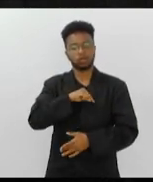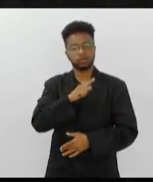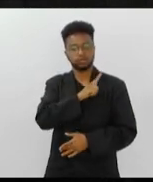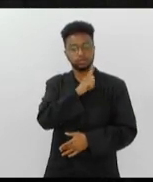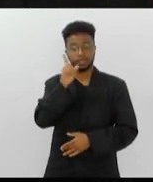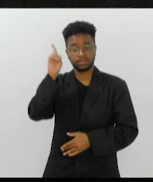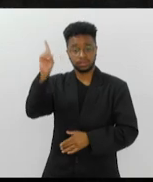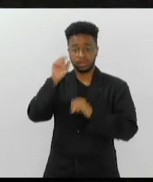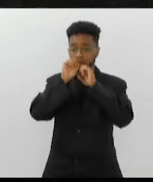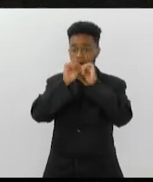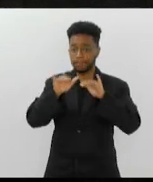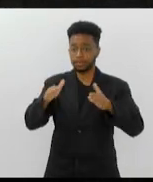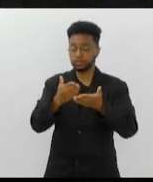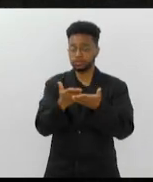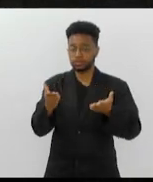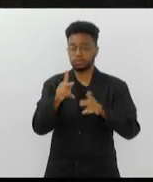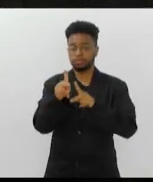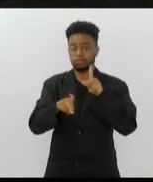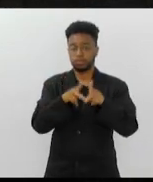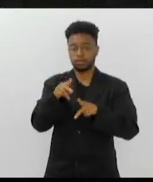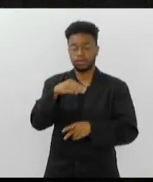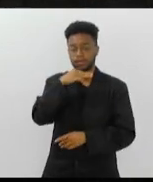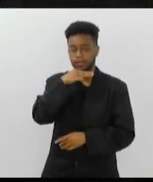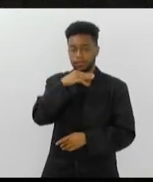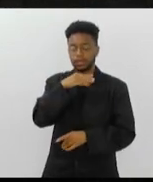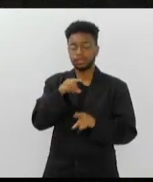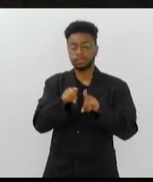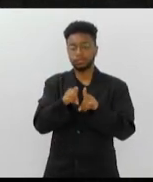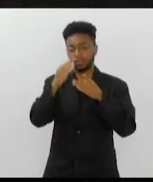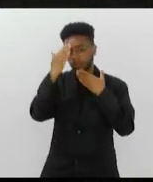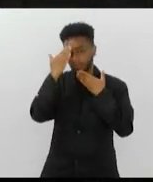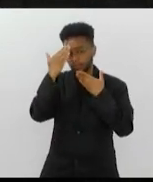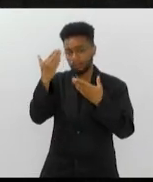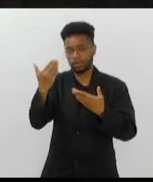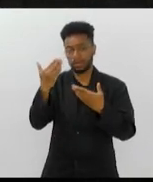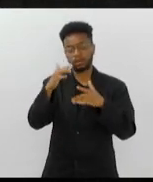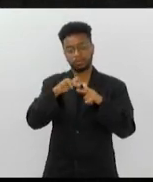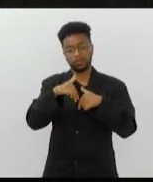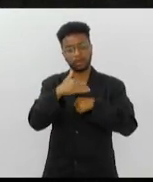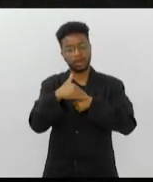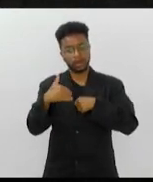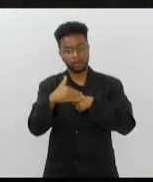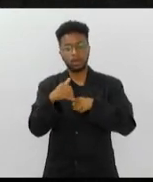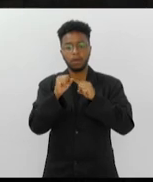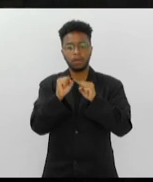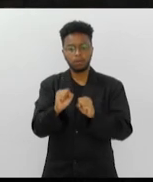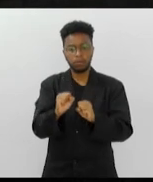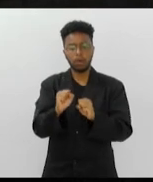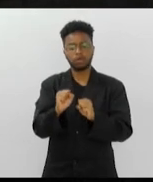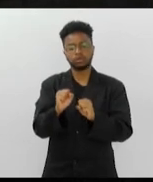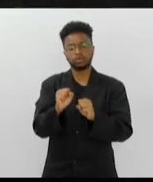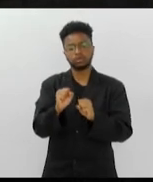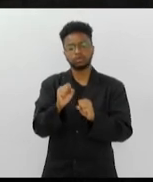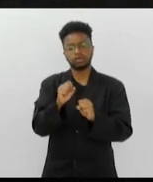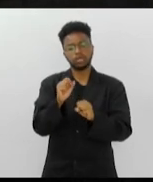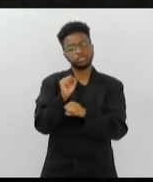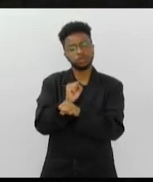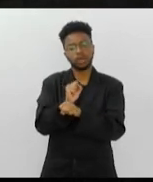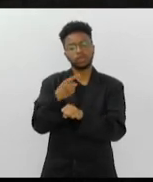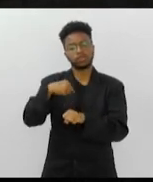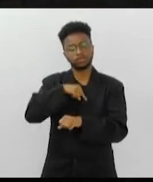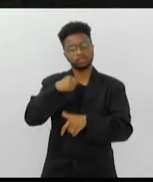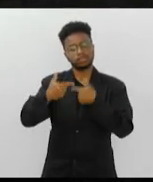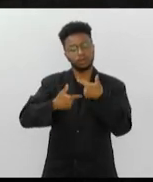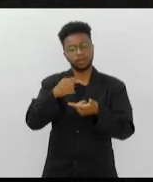Deus abençoe toda a população de Mangaratiba e muito obrigado pelo carinho. E pode esperar muito trabalho para transformar